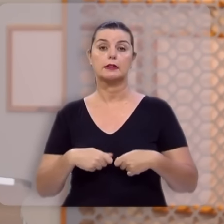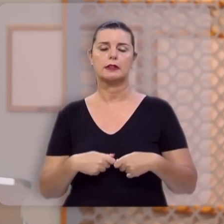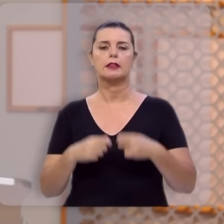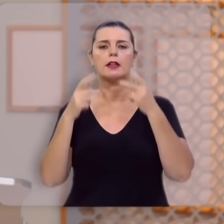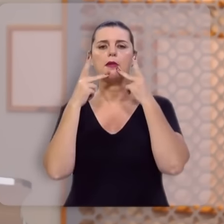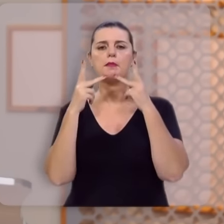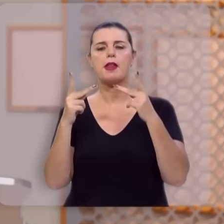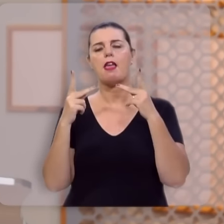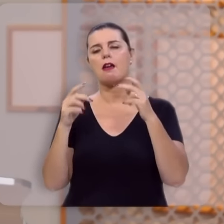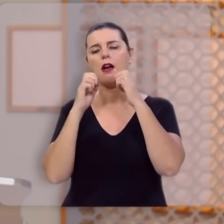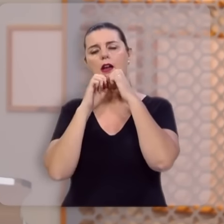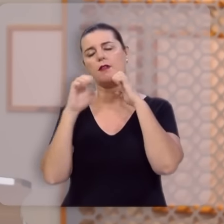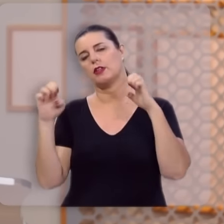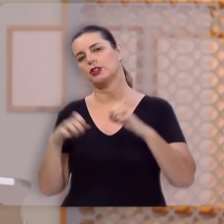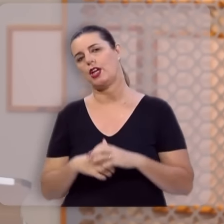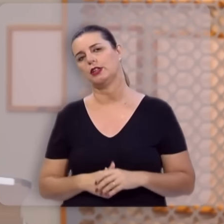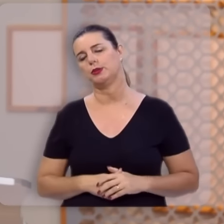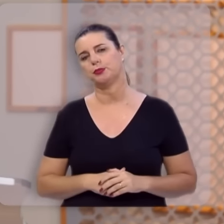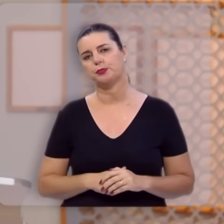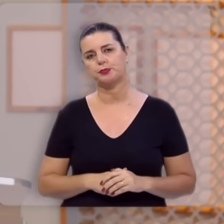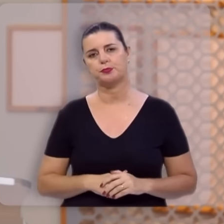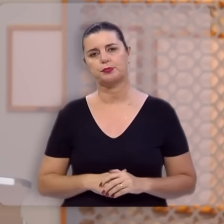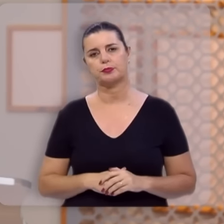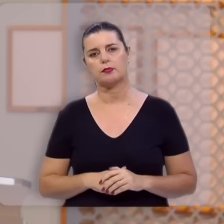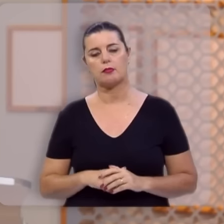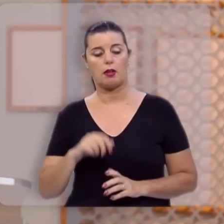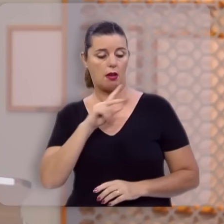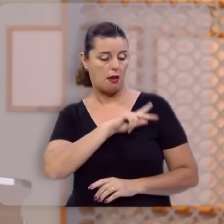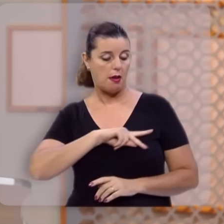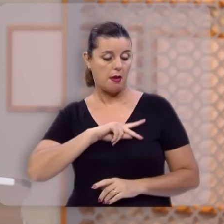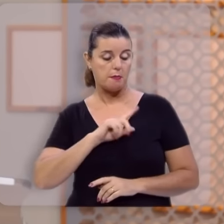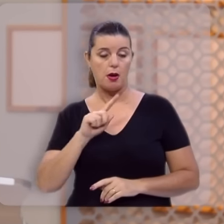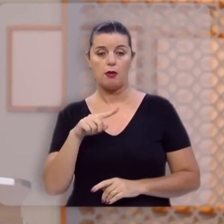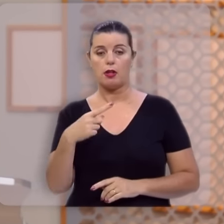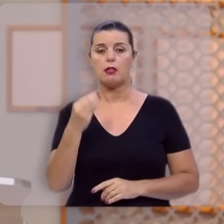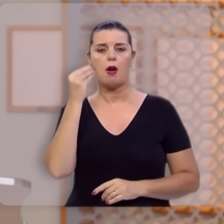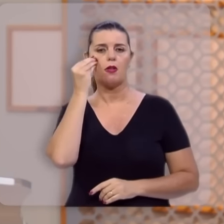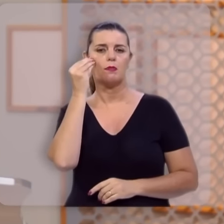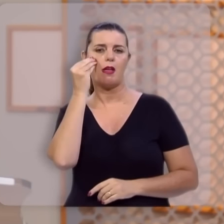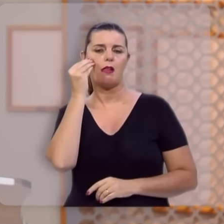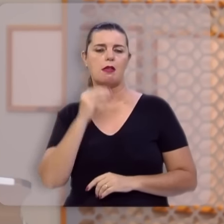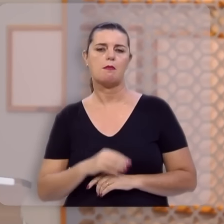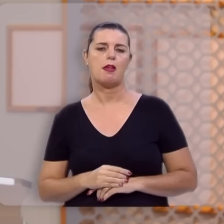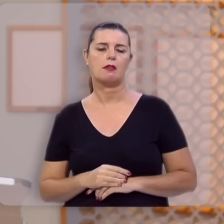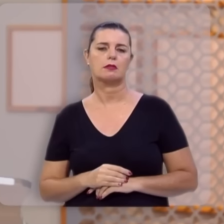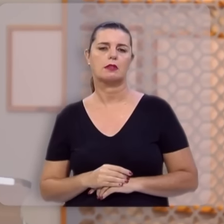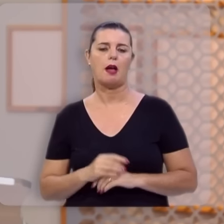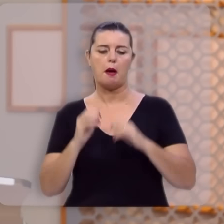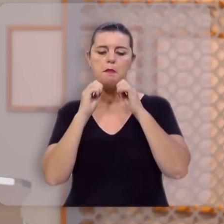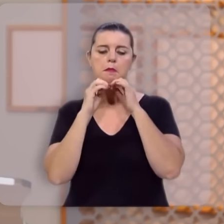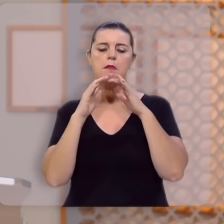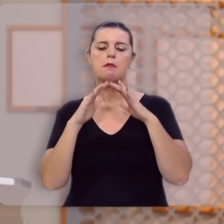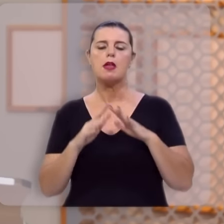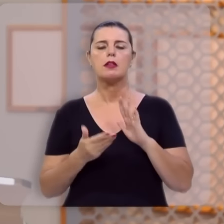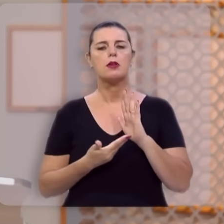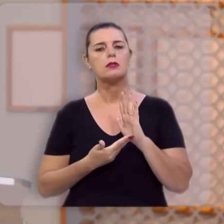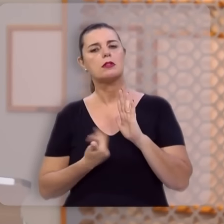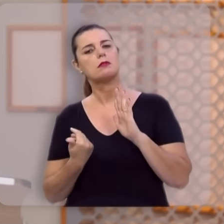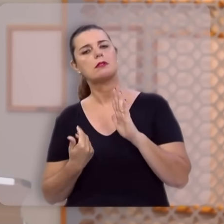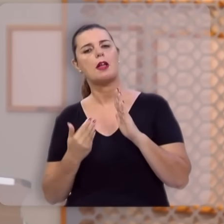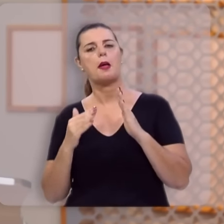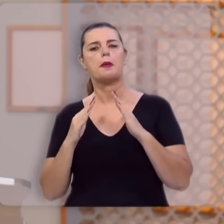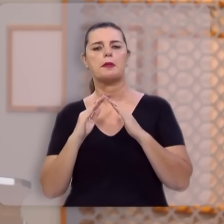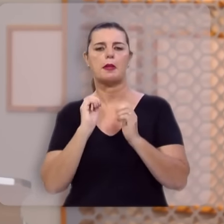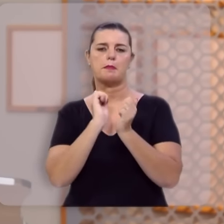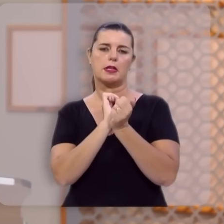devemos pregar este evangelho. E Paulo então experimenta esta bênção de sair da